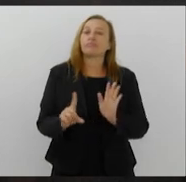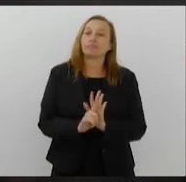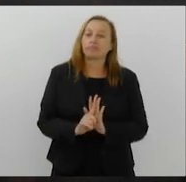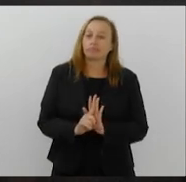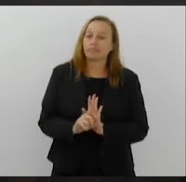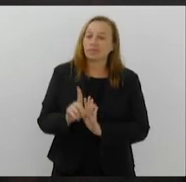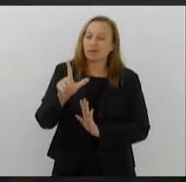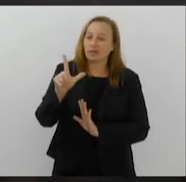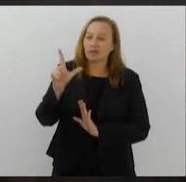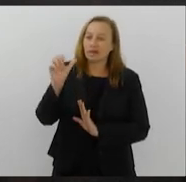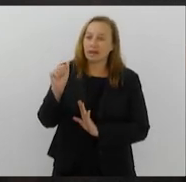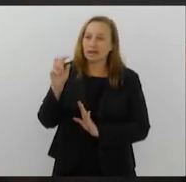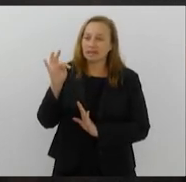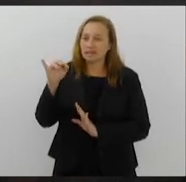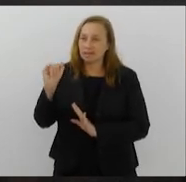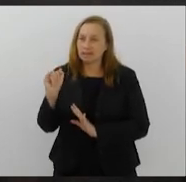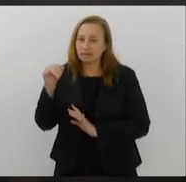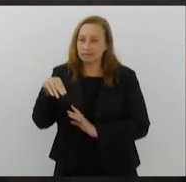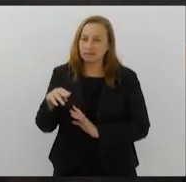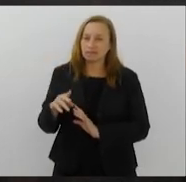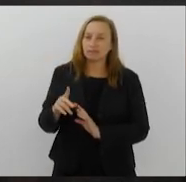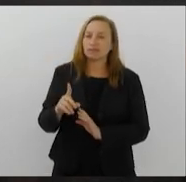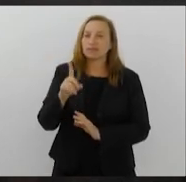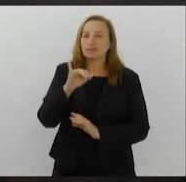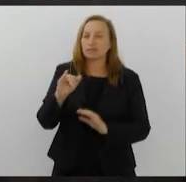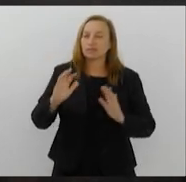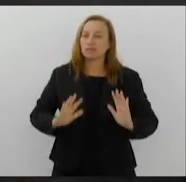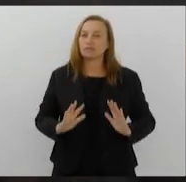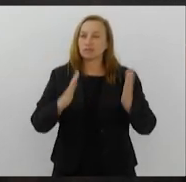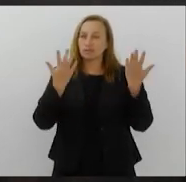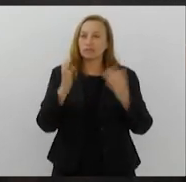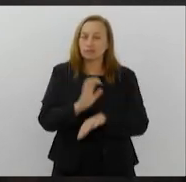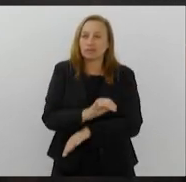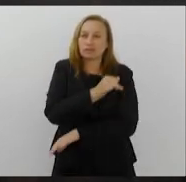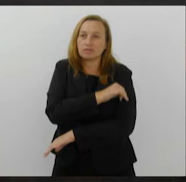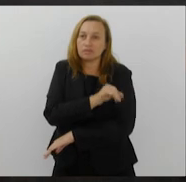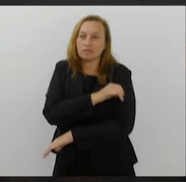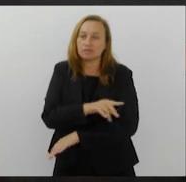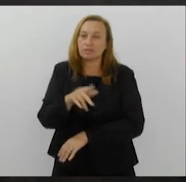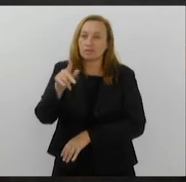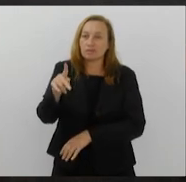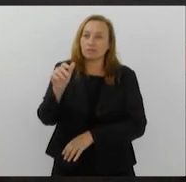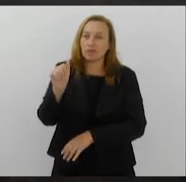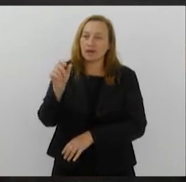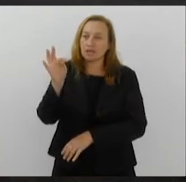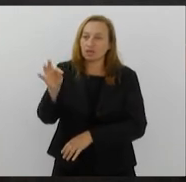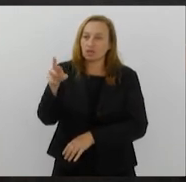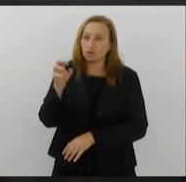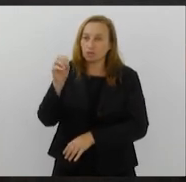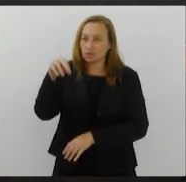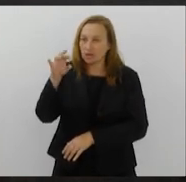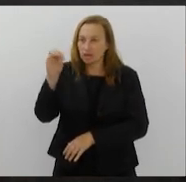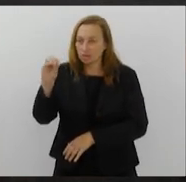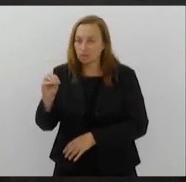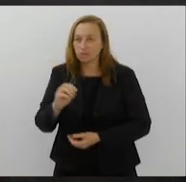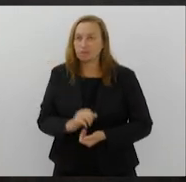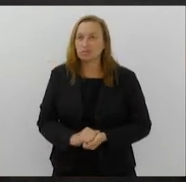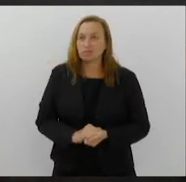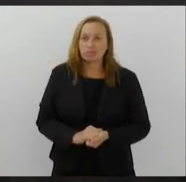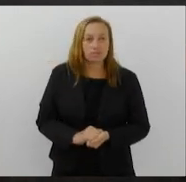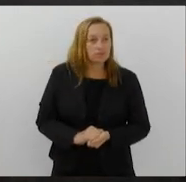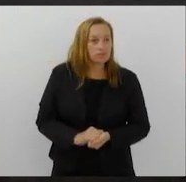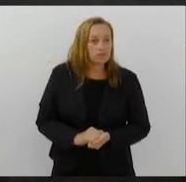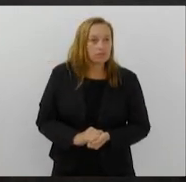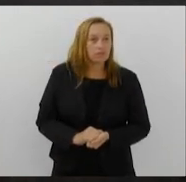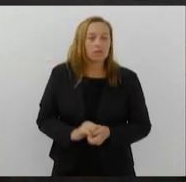às datas comemorativas do Estado do Rio de Janeiro, incluindo o patronato régio ao Real Clube